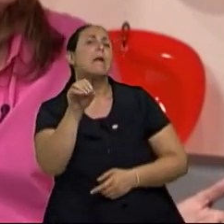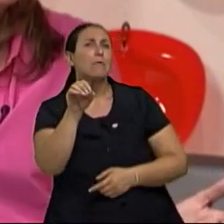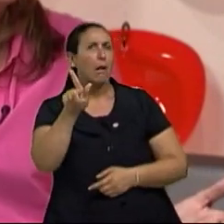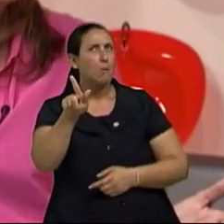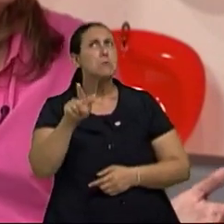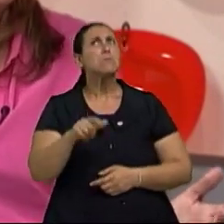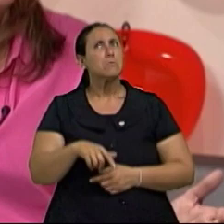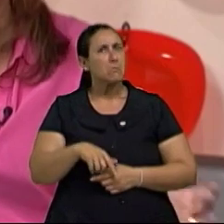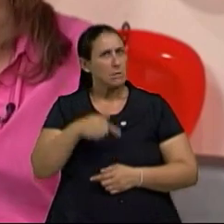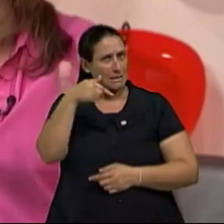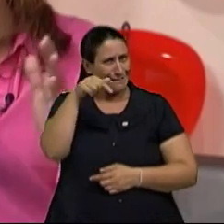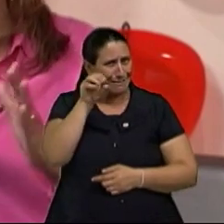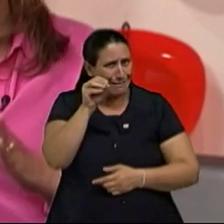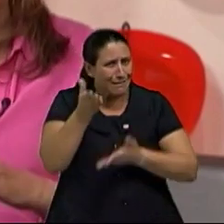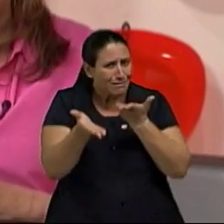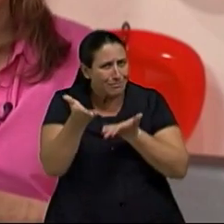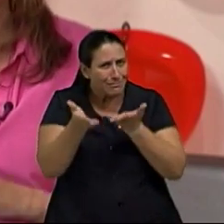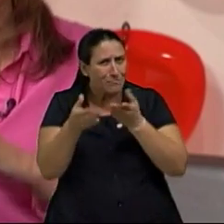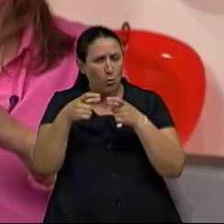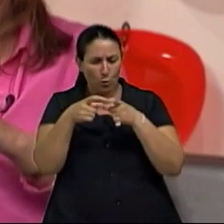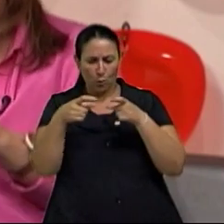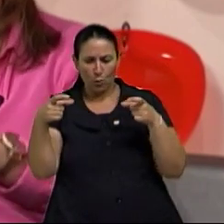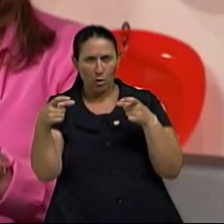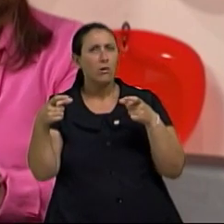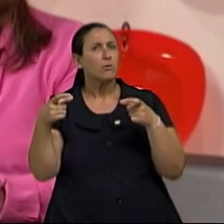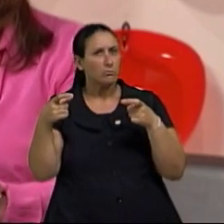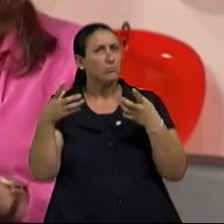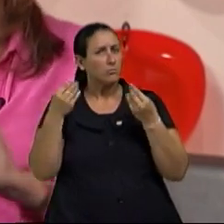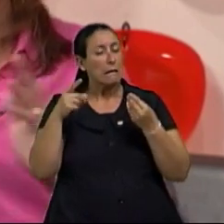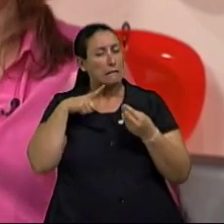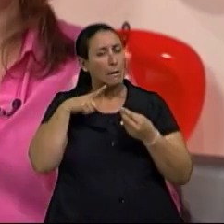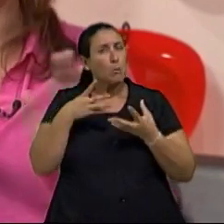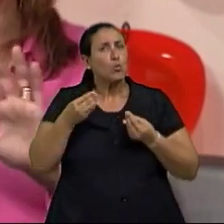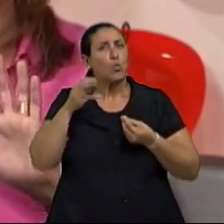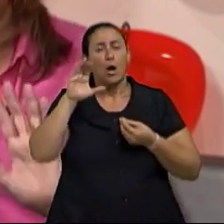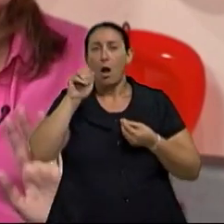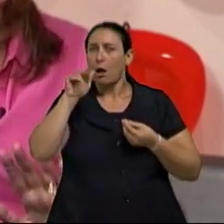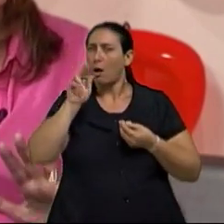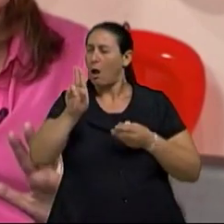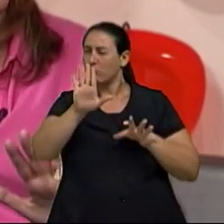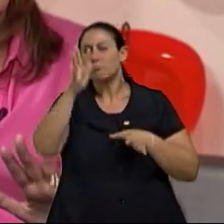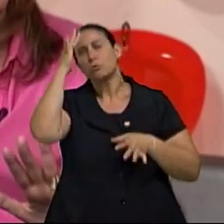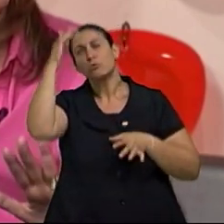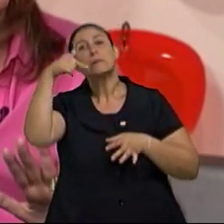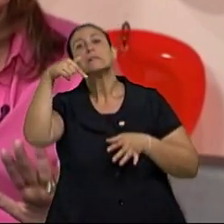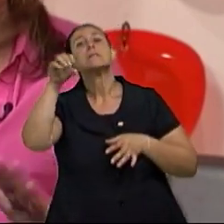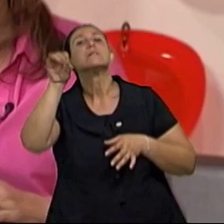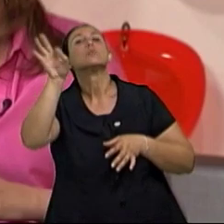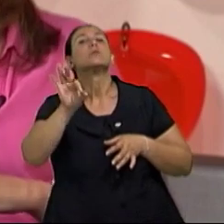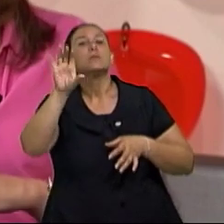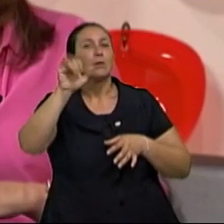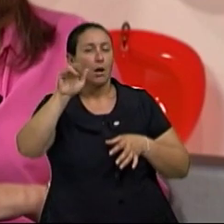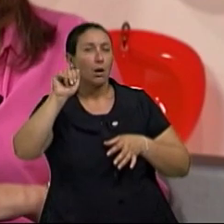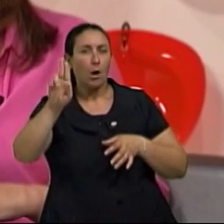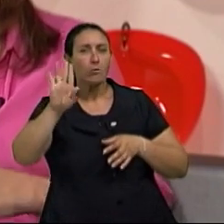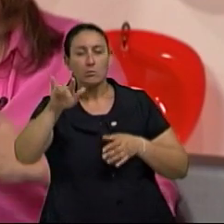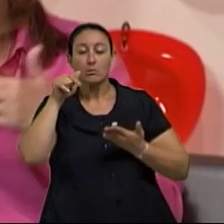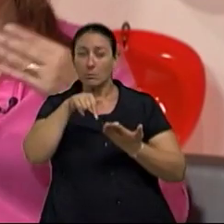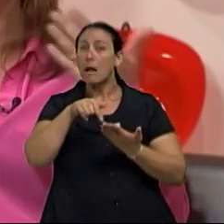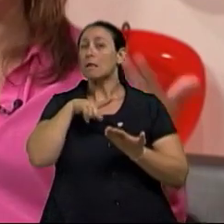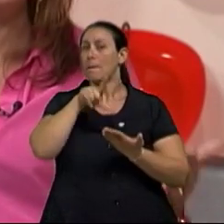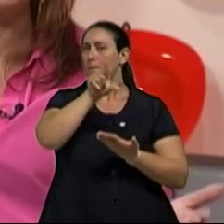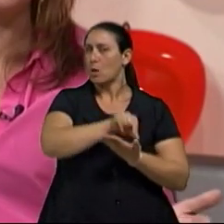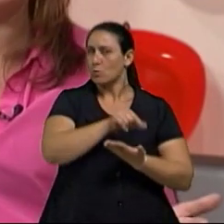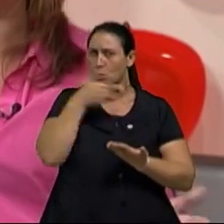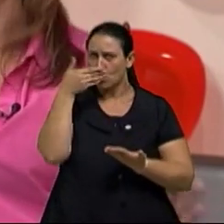bastante 70 gramas de chocolate. Bastante. Do chocolate com alto conteúdo de cacau. Vamos imaginar 70% cacau. Que ele tem menos